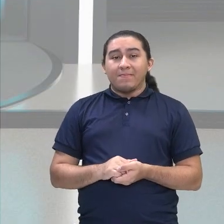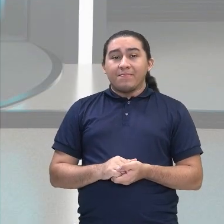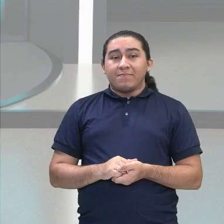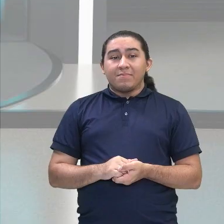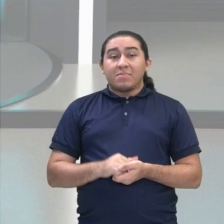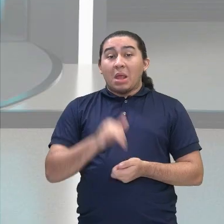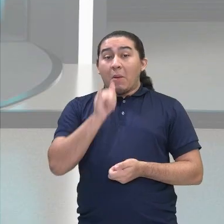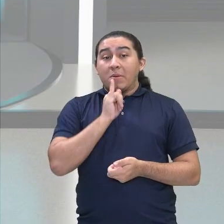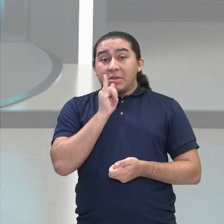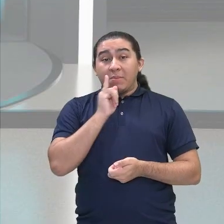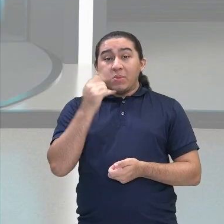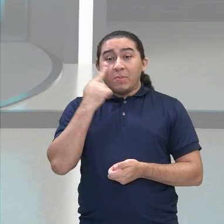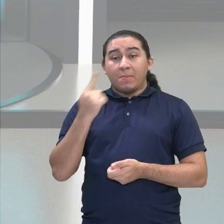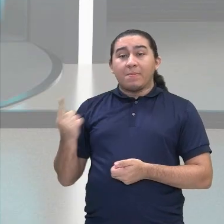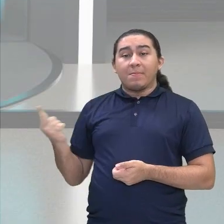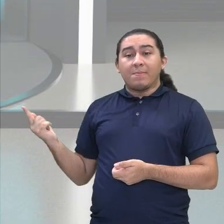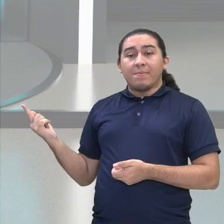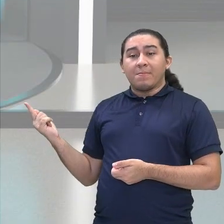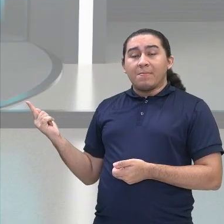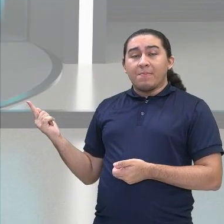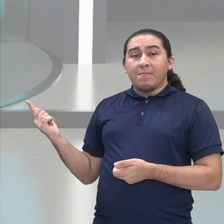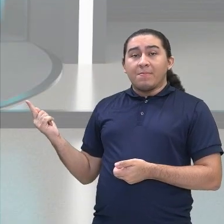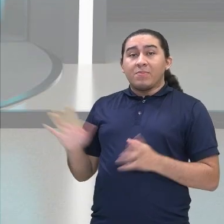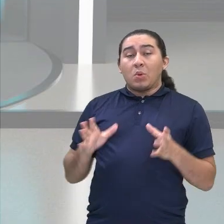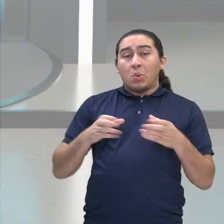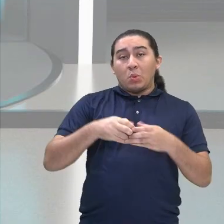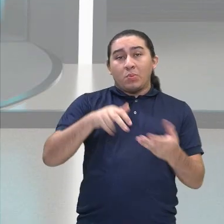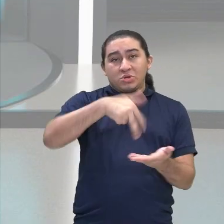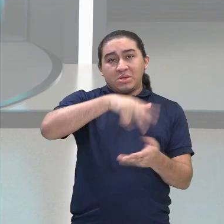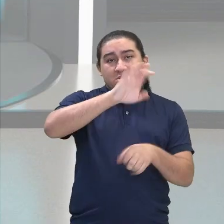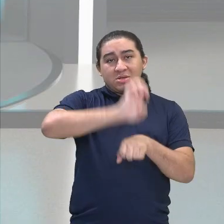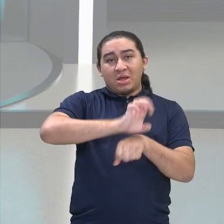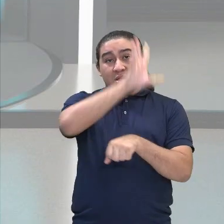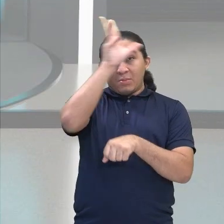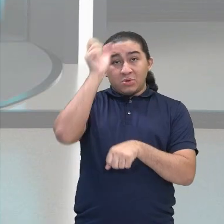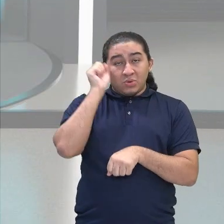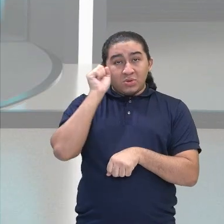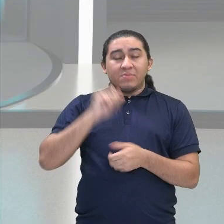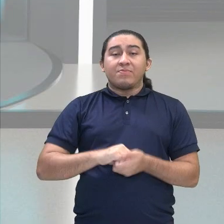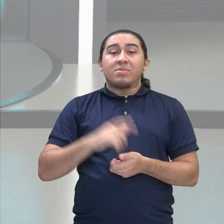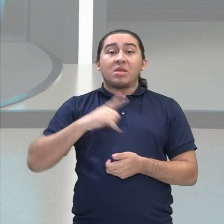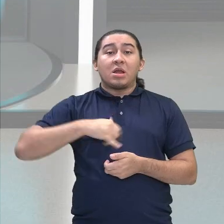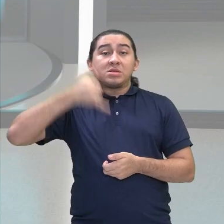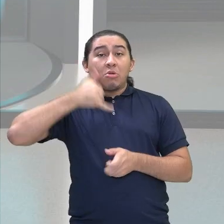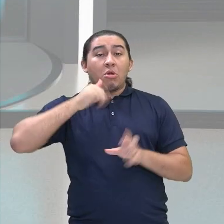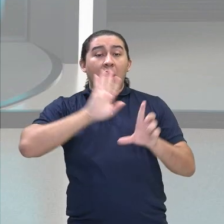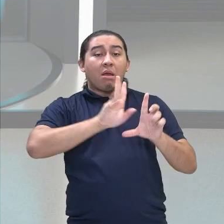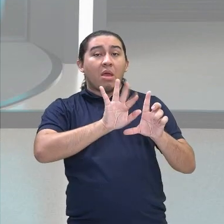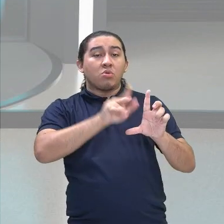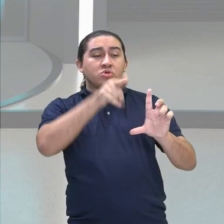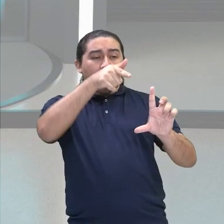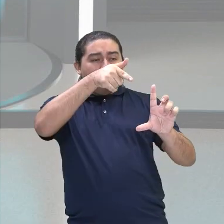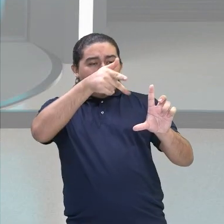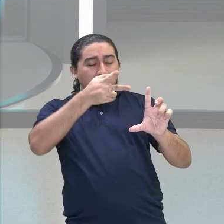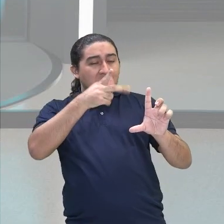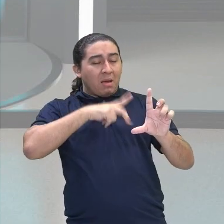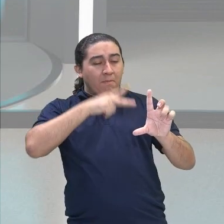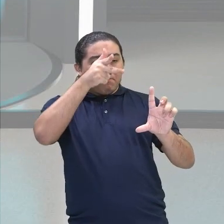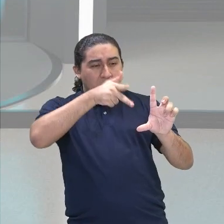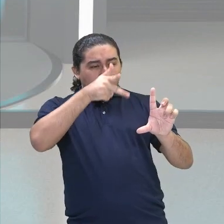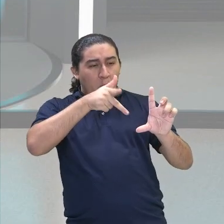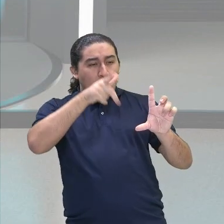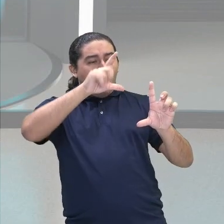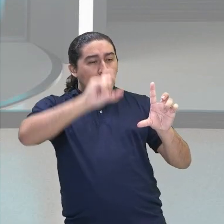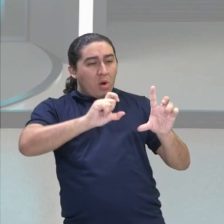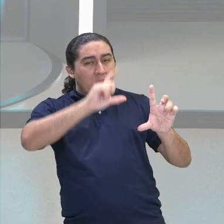da Primavera, do nosso corpo de dança do Amazonas. Você aponta o celular para o seu QR Code e consegue assistir